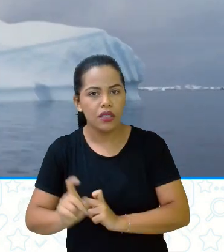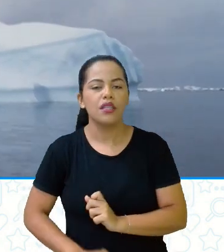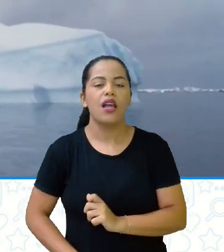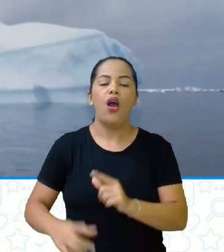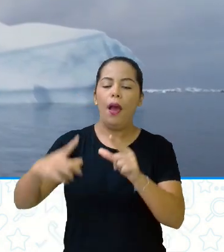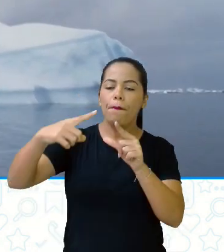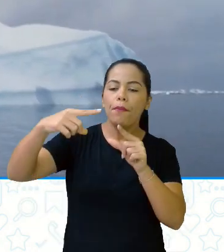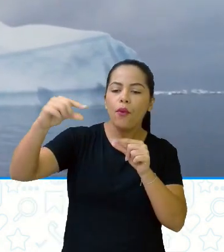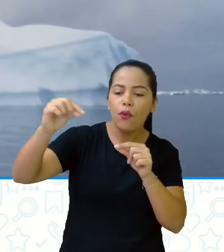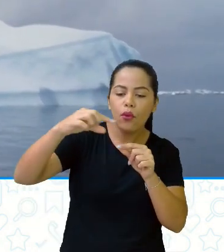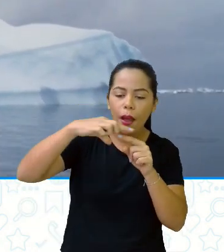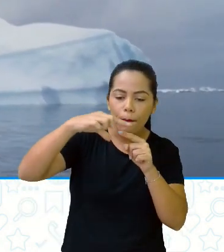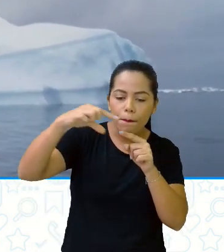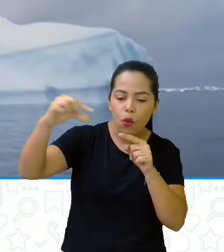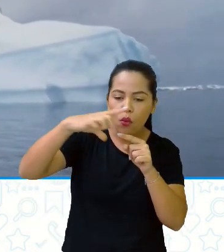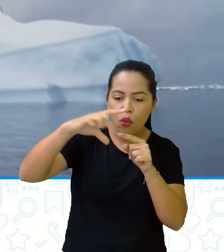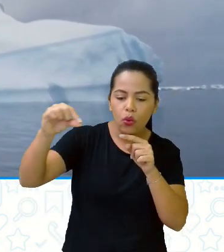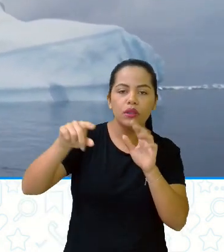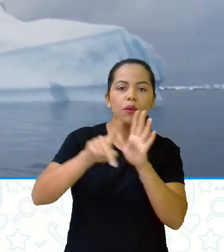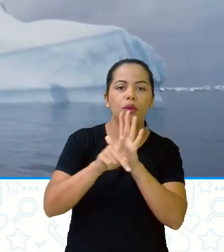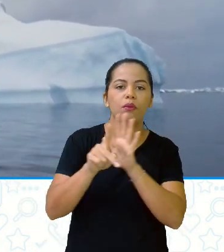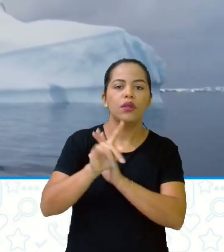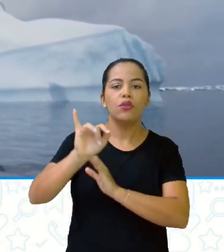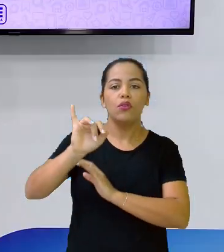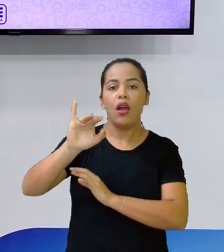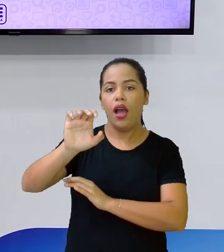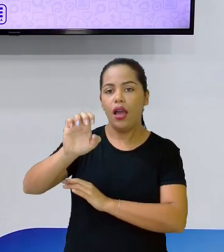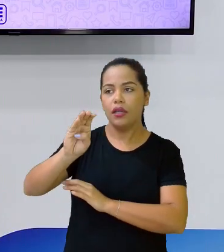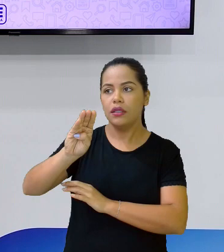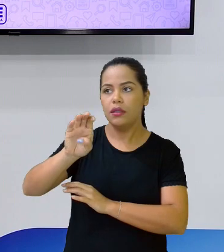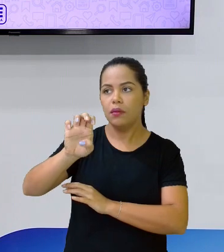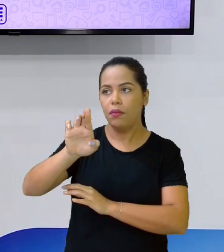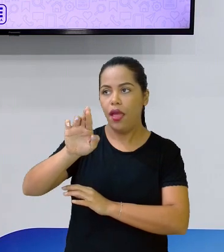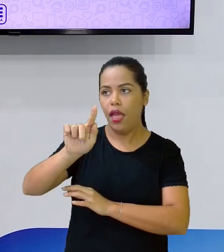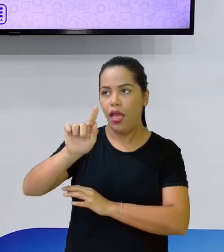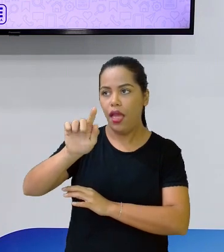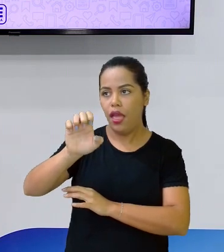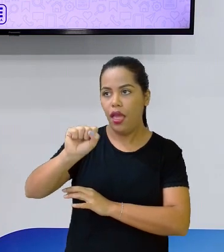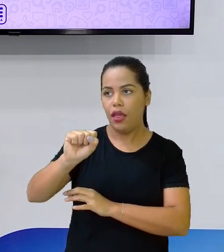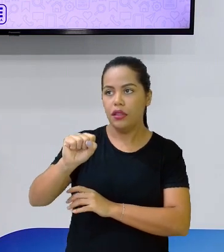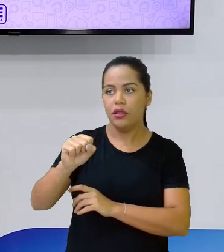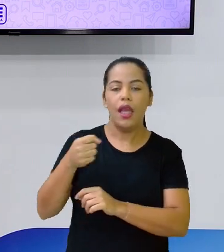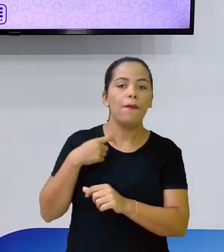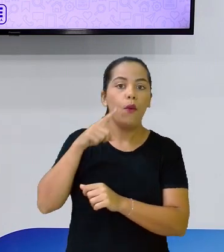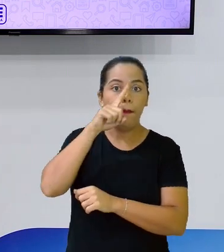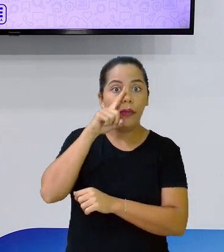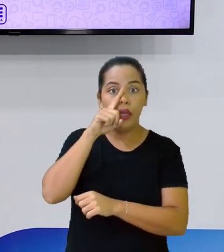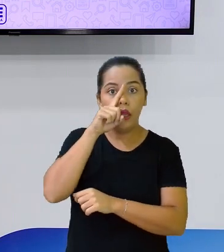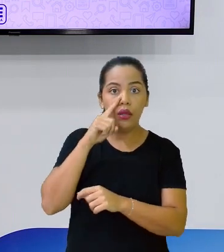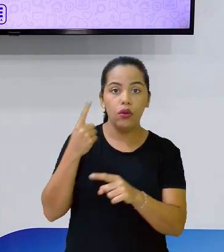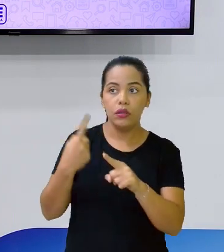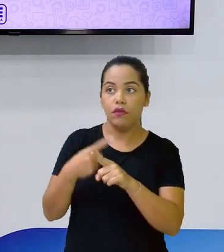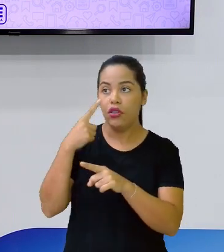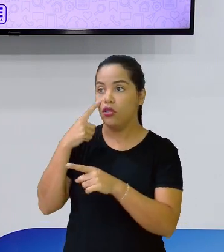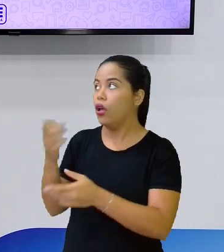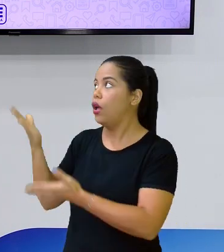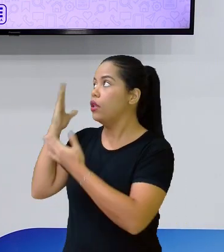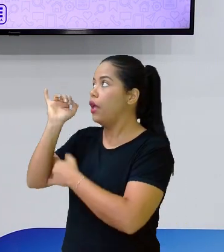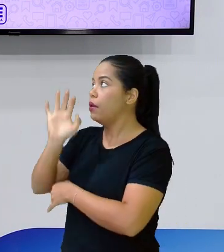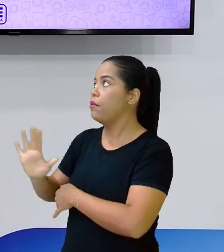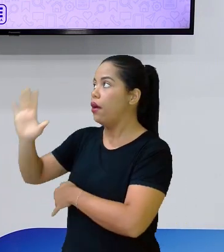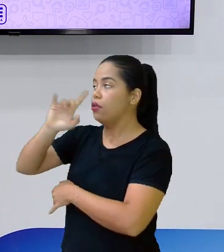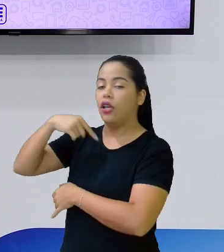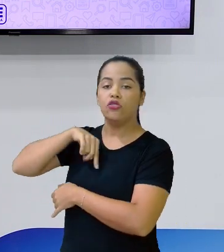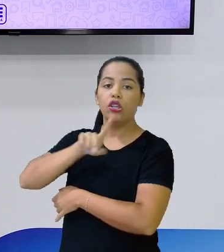do iceberg? Porque o iceberg, ele é muito perigoso, porque a gente só observa, como a gente está vendo aqui nessa imagem, no